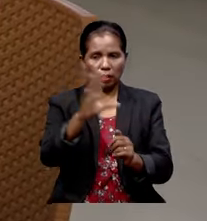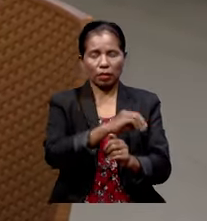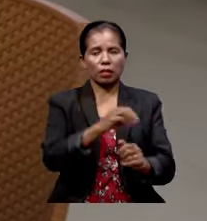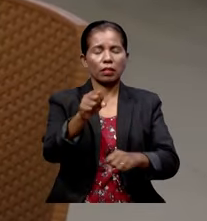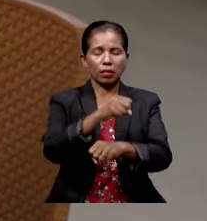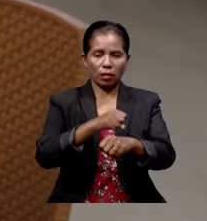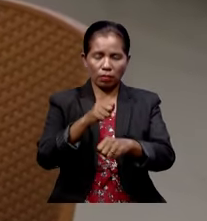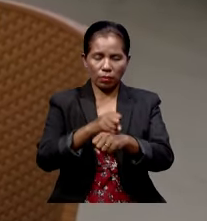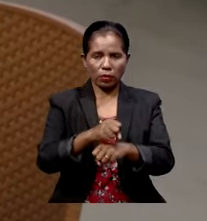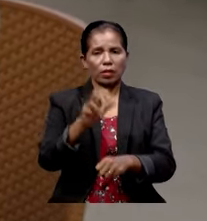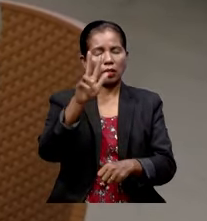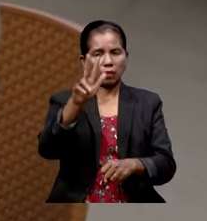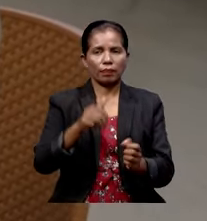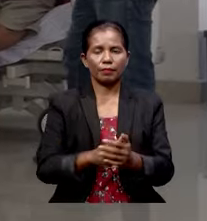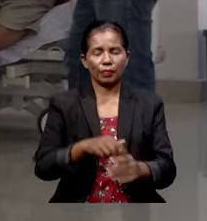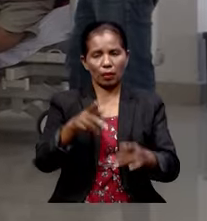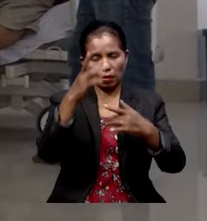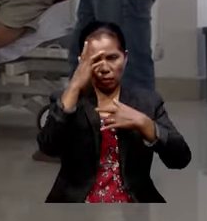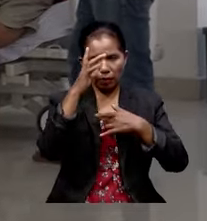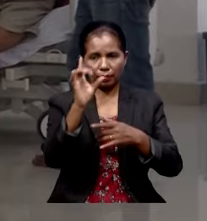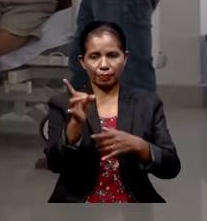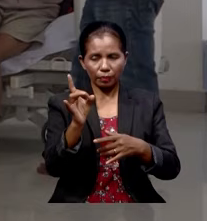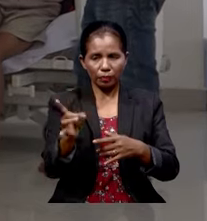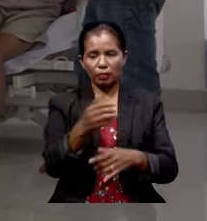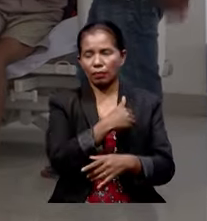Singapura 98. Além de ne paciente Walunulu nebe